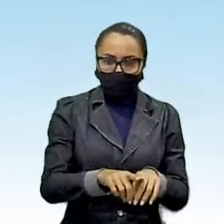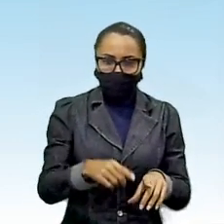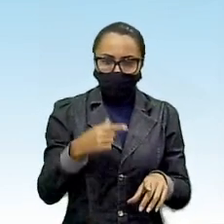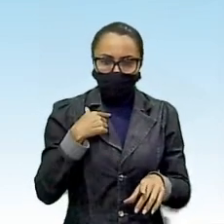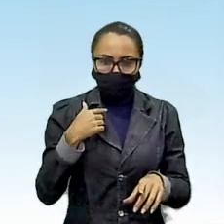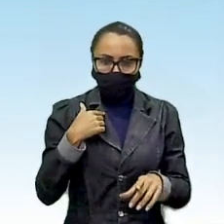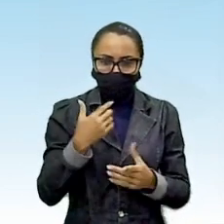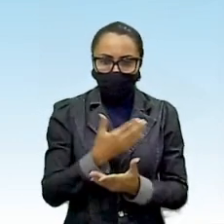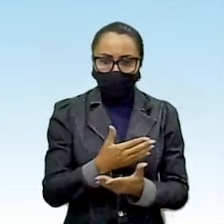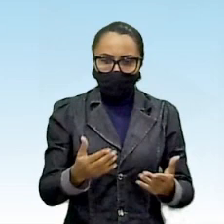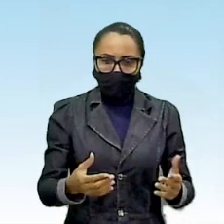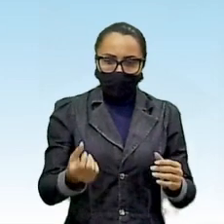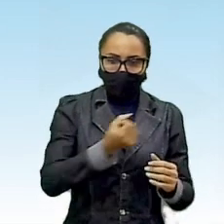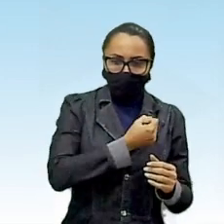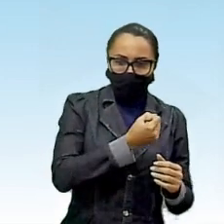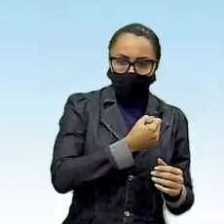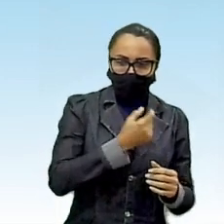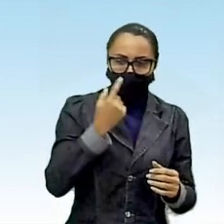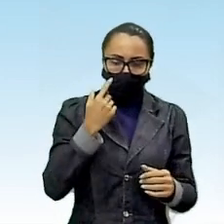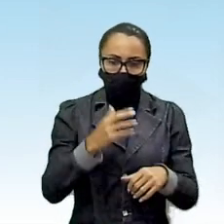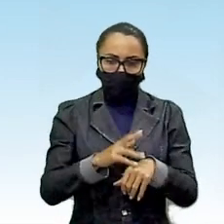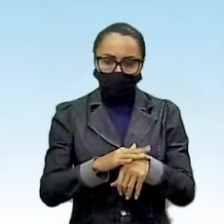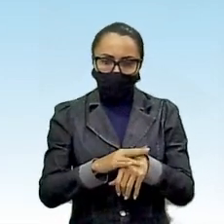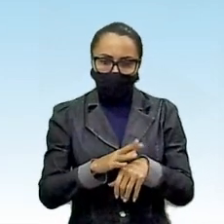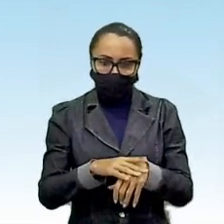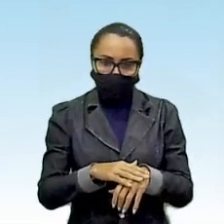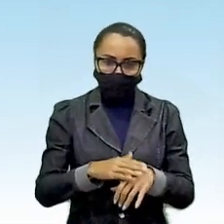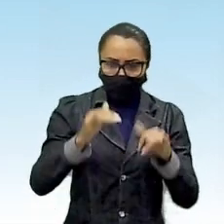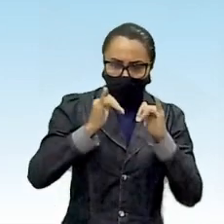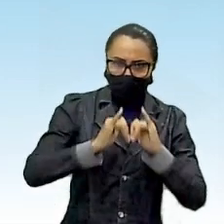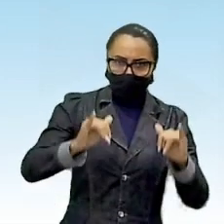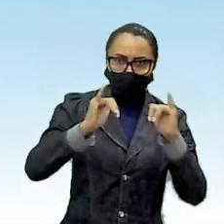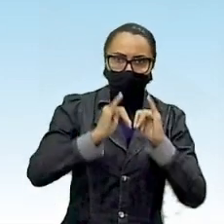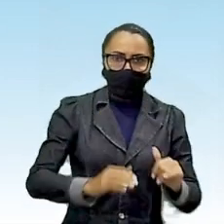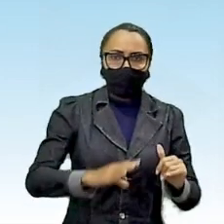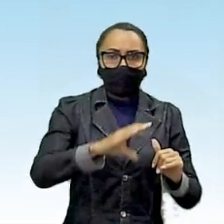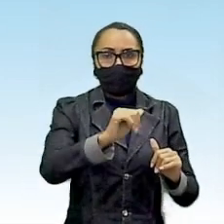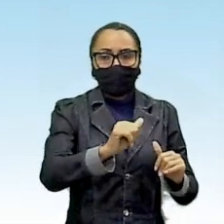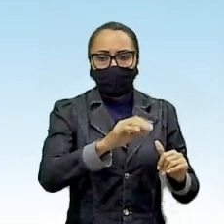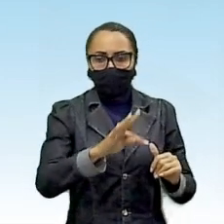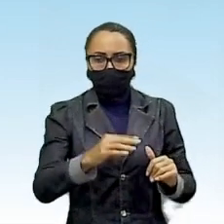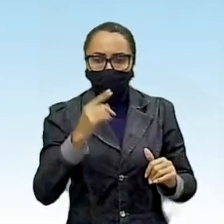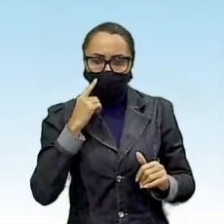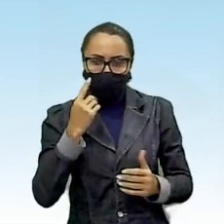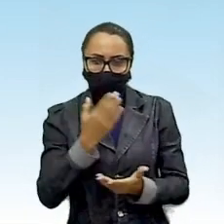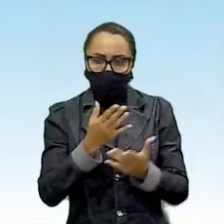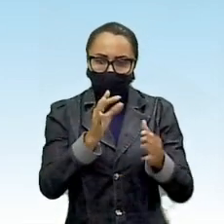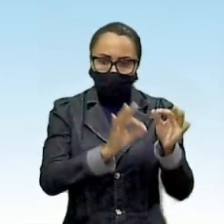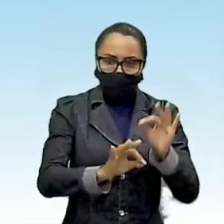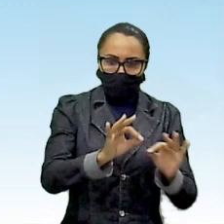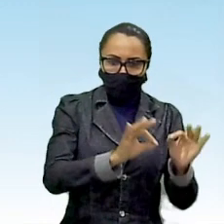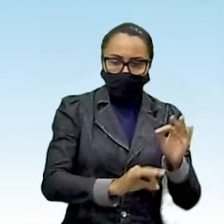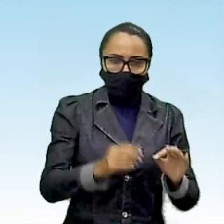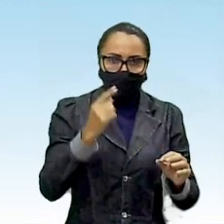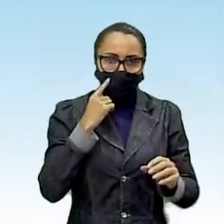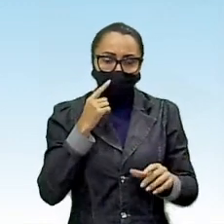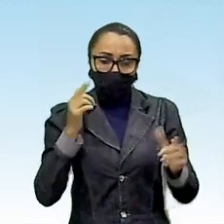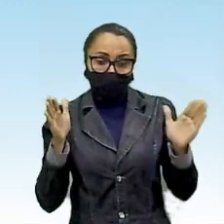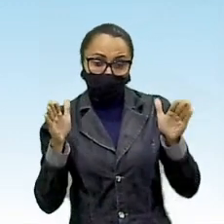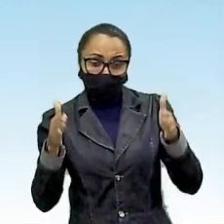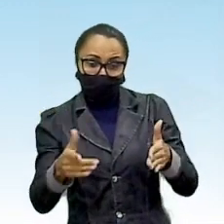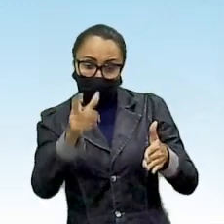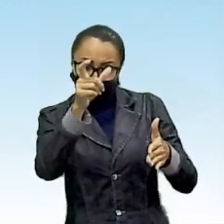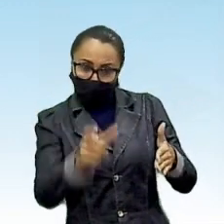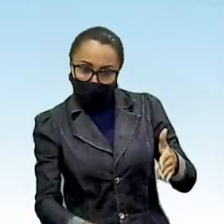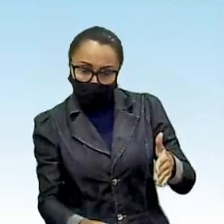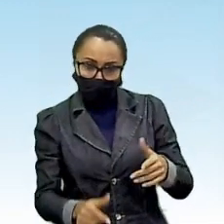PCMSO número, tipo de eventos e doenças informadas nas CATs, emitidas pela organização referentes a seus empregados, e também